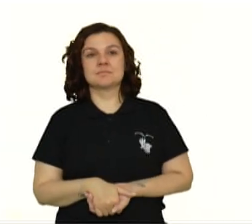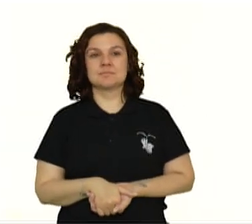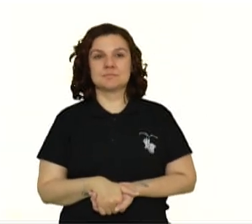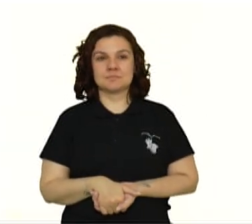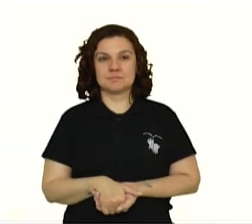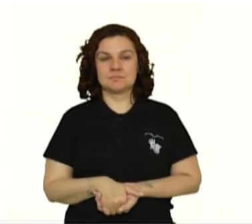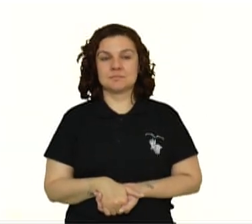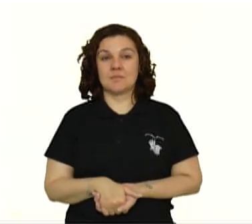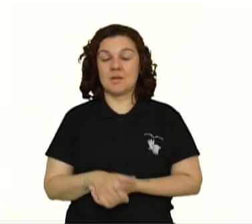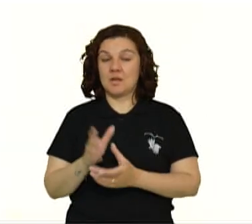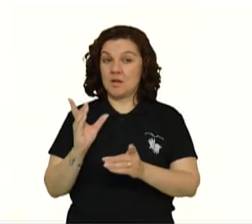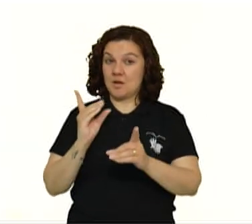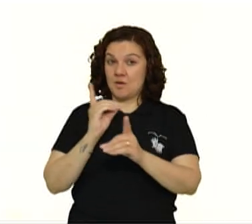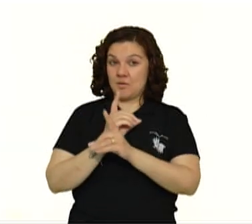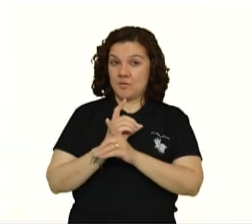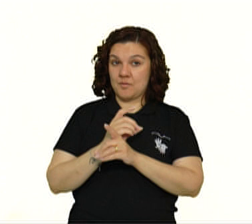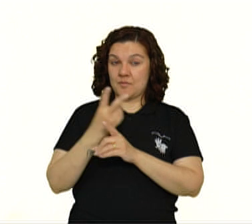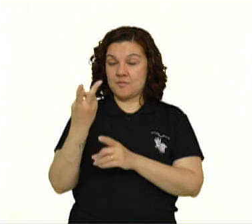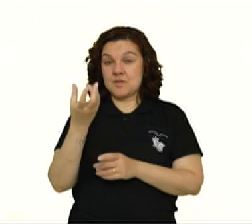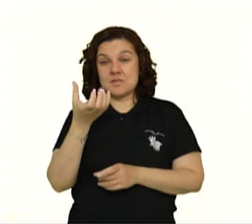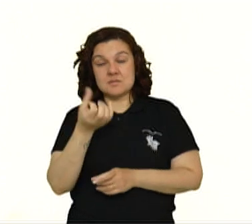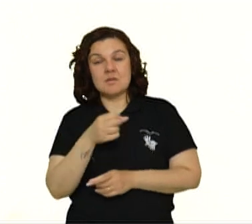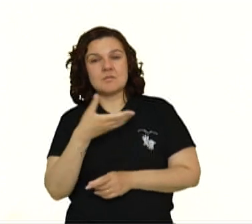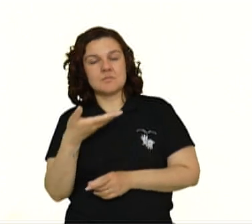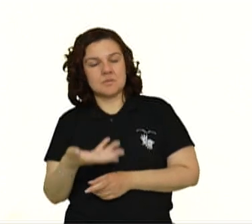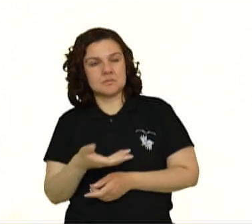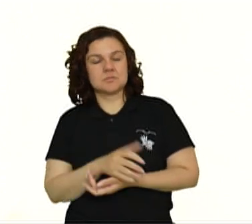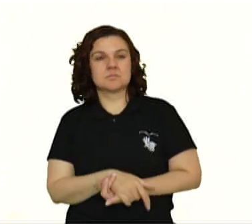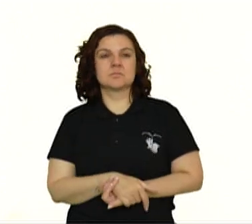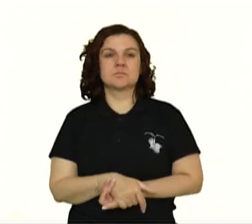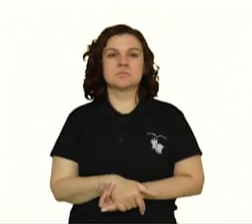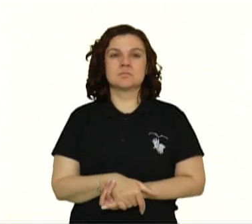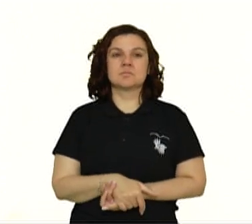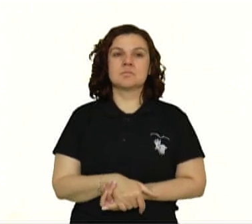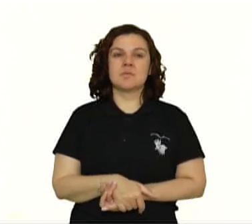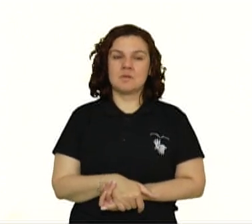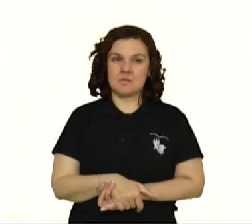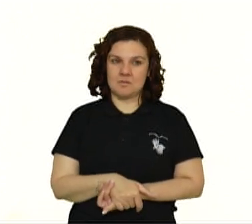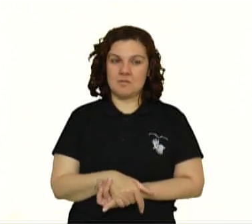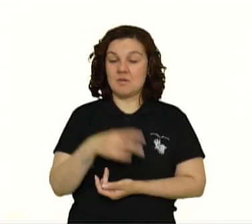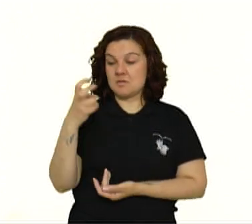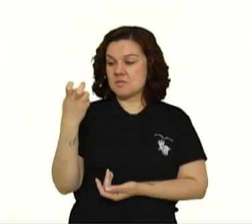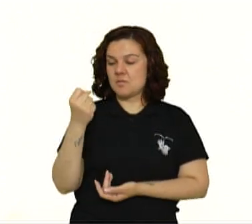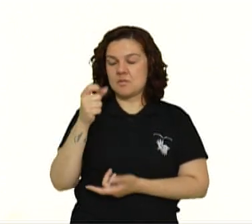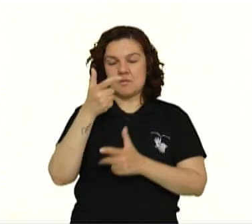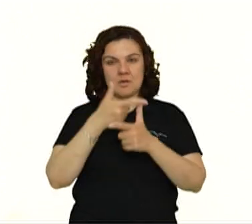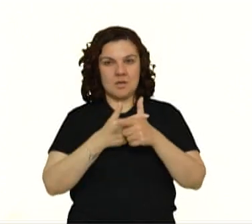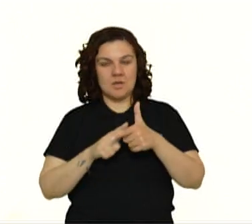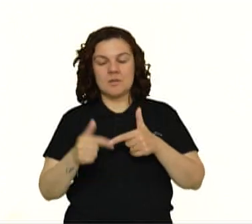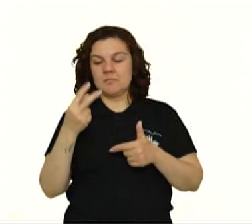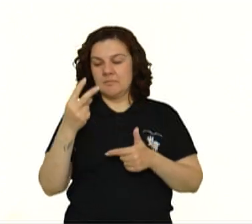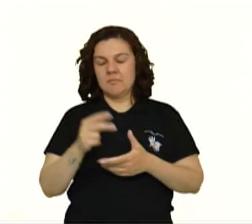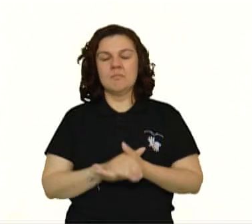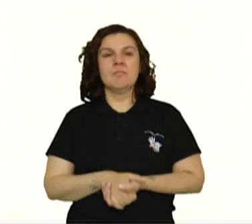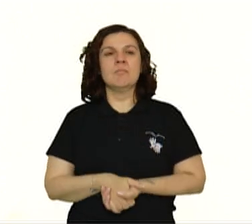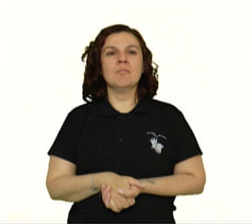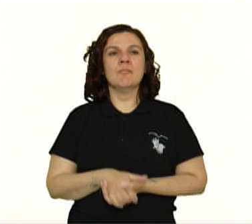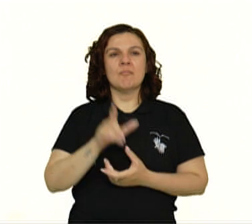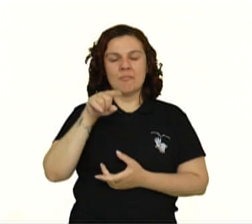em fatores primos. 116 divide por 2. Lembre que é sempre fazer a metade. 58, que dividido por